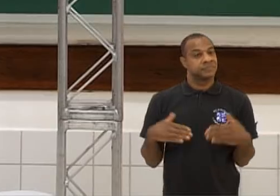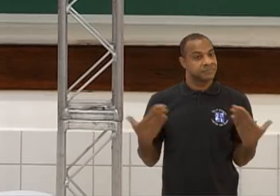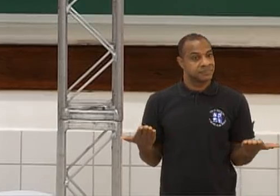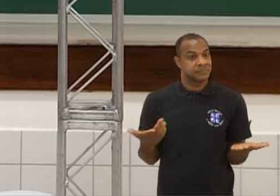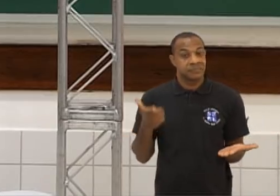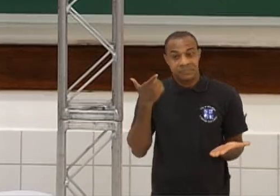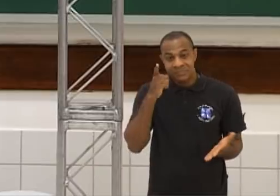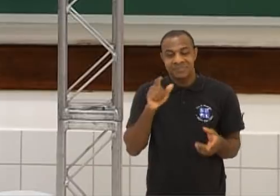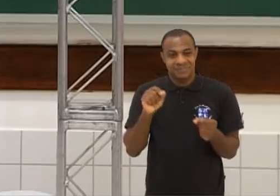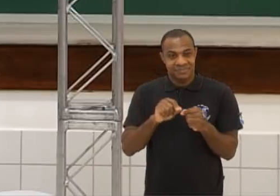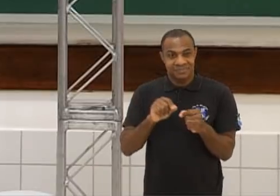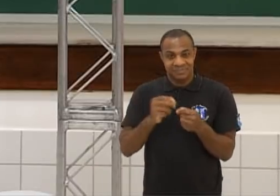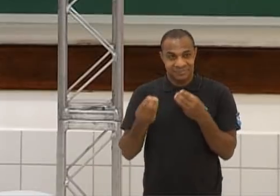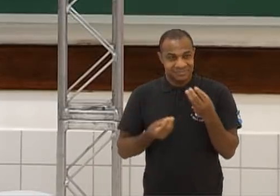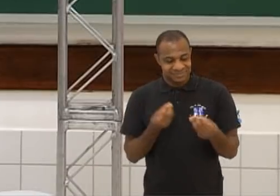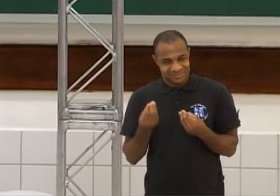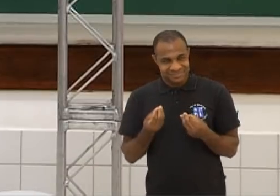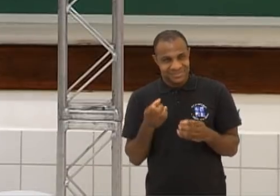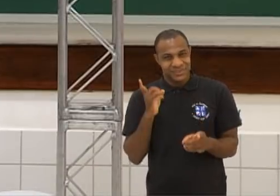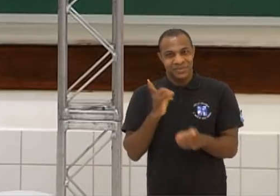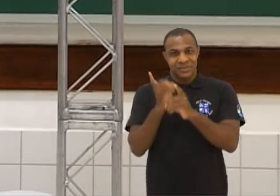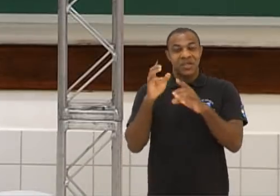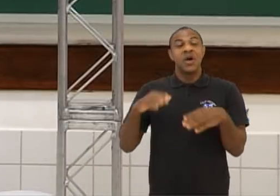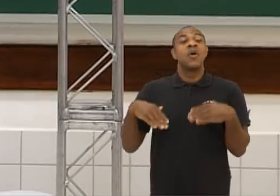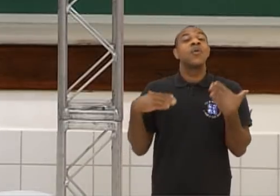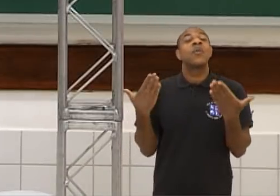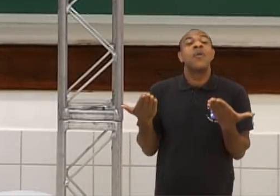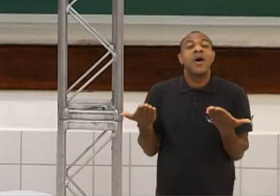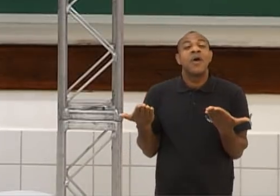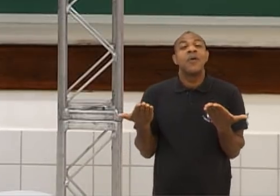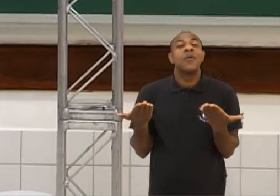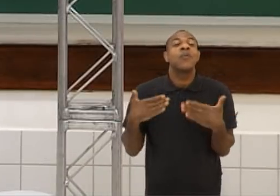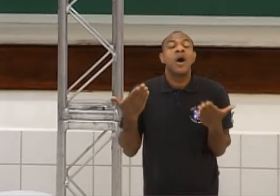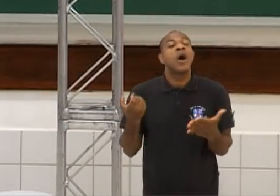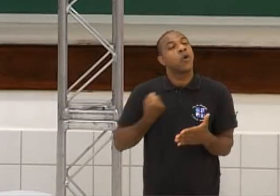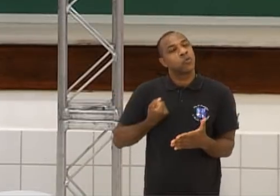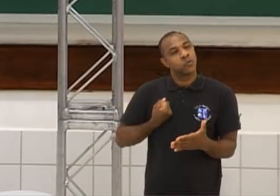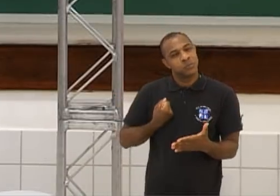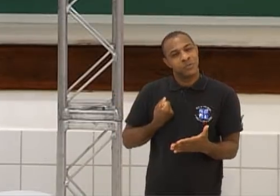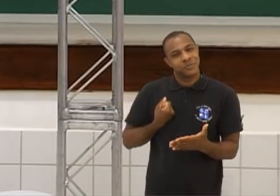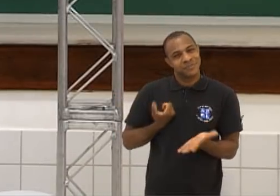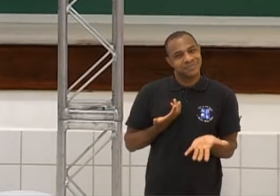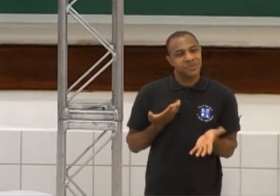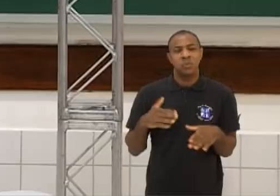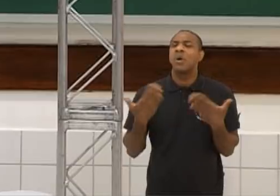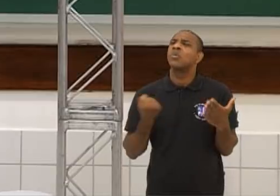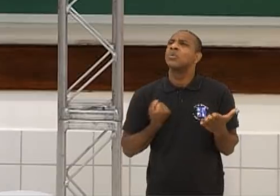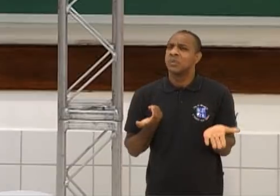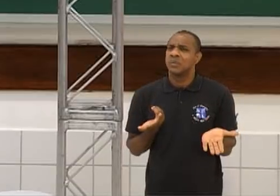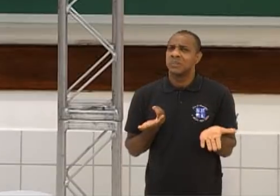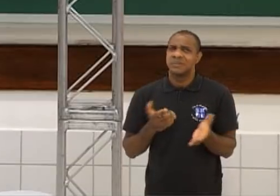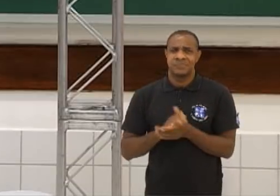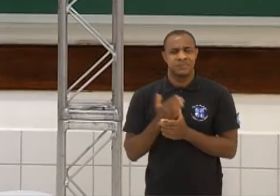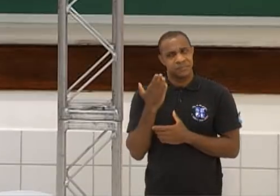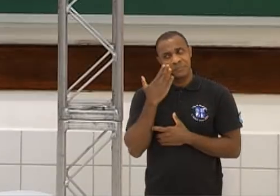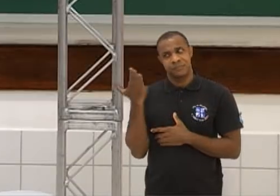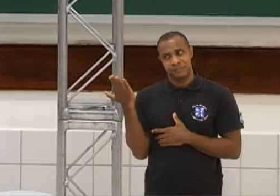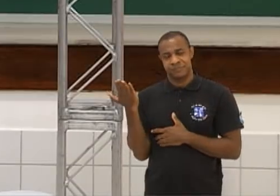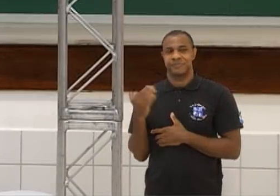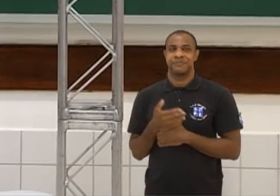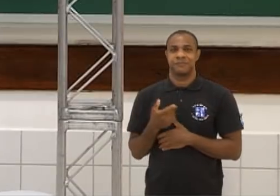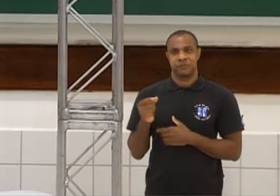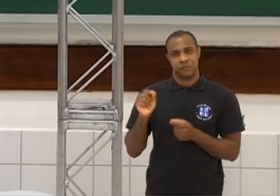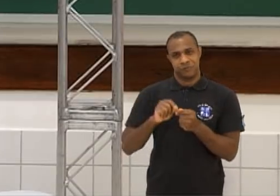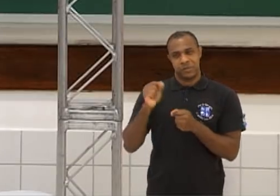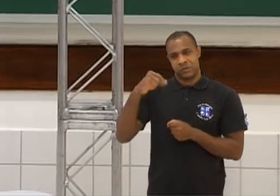aí, conseguiram resolver? Conseguiram descobrir qual é esse número? Eu acho que vocês conseguiram. Vamos corrigir? Vem comigo